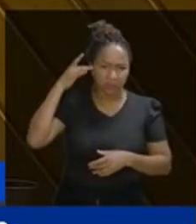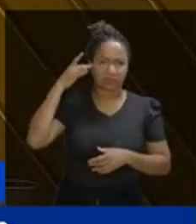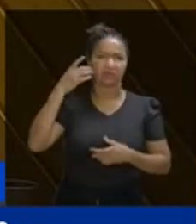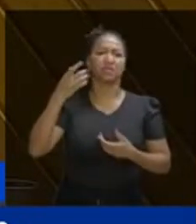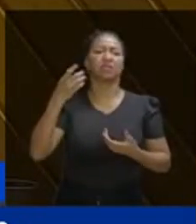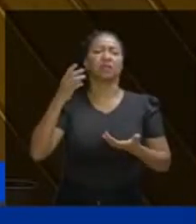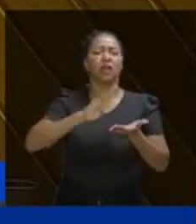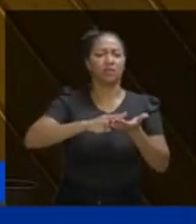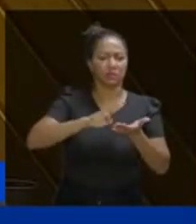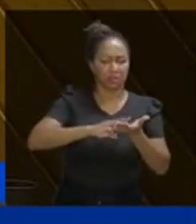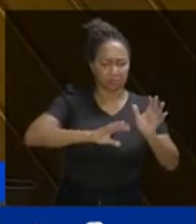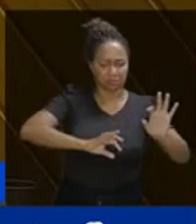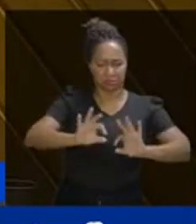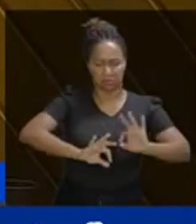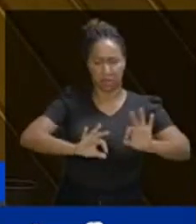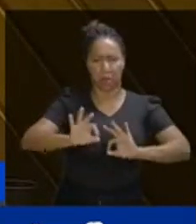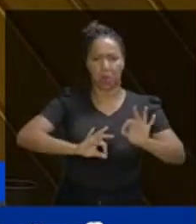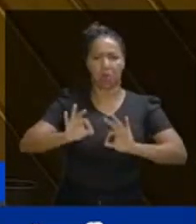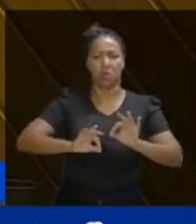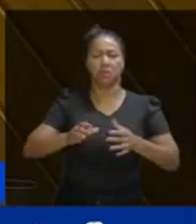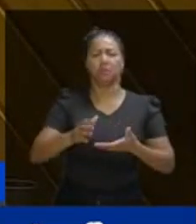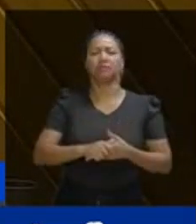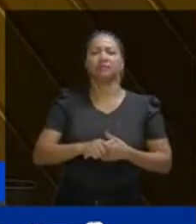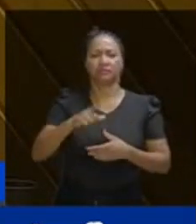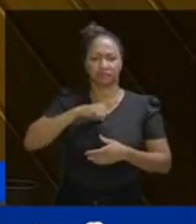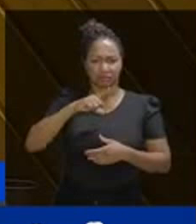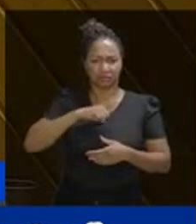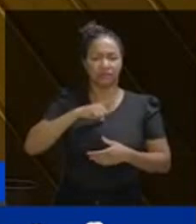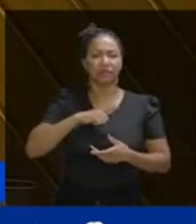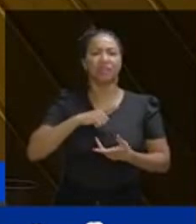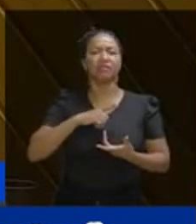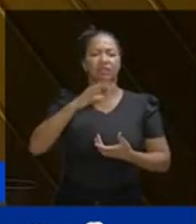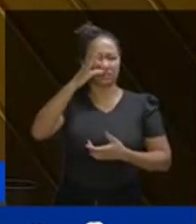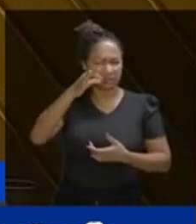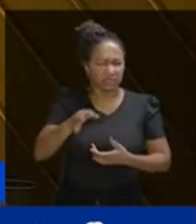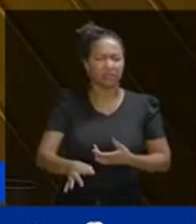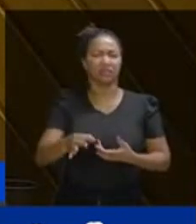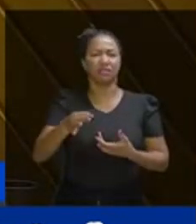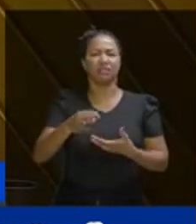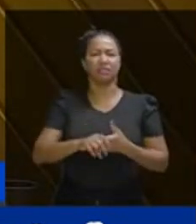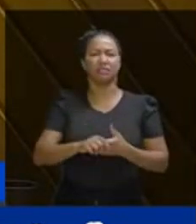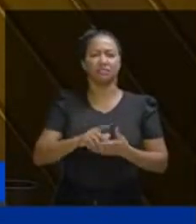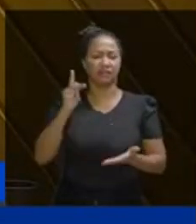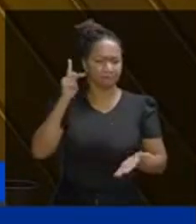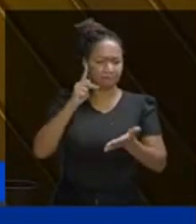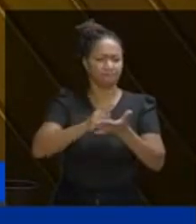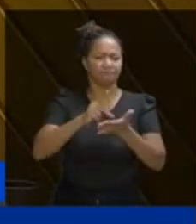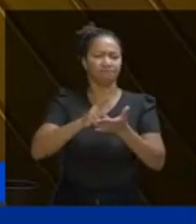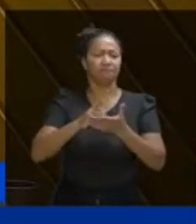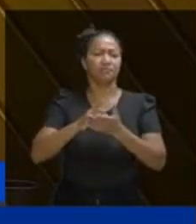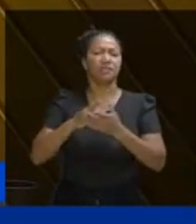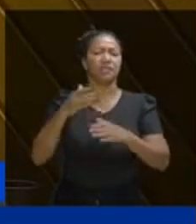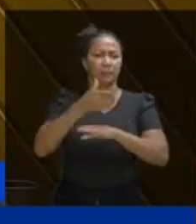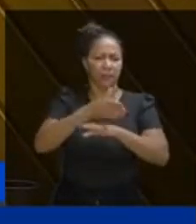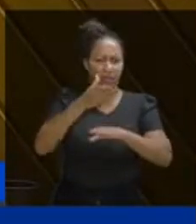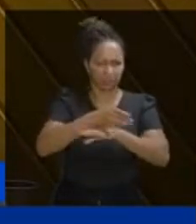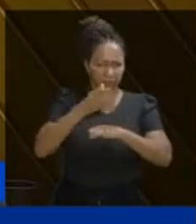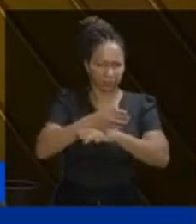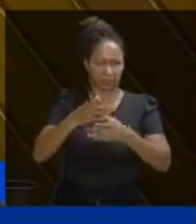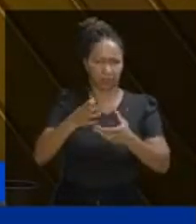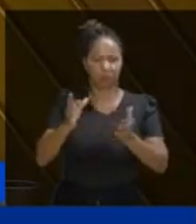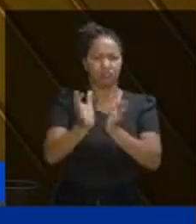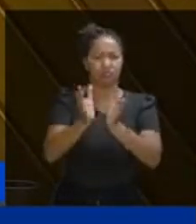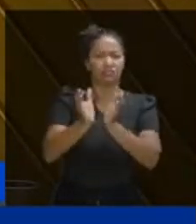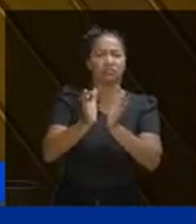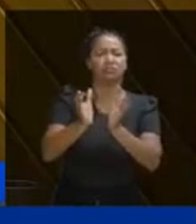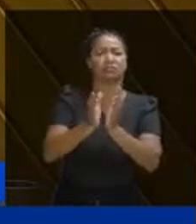membros da organização. Confirma-se, pois, a existência de indícios concretos de atuação de membros da organização Permanece criminosa o